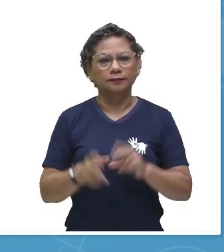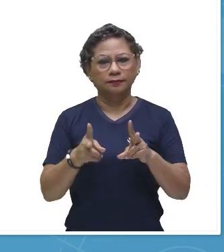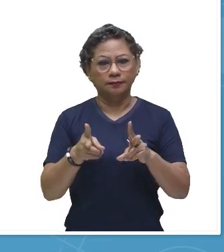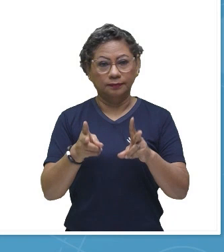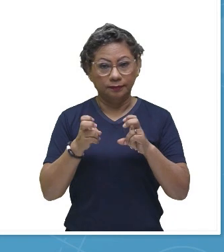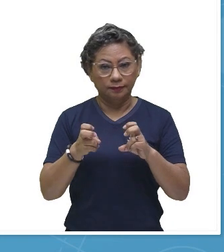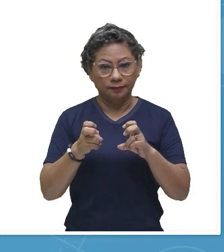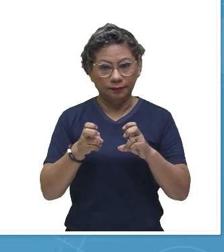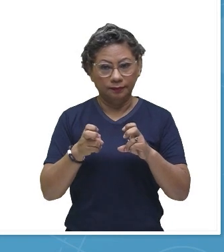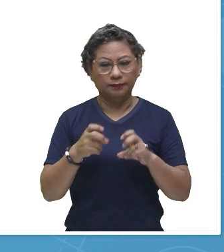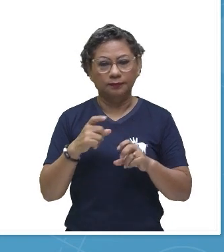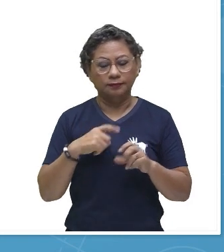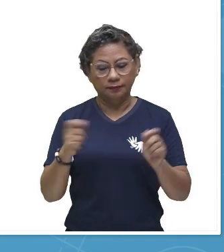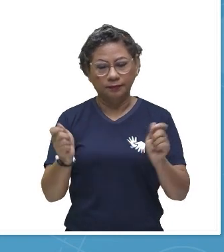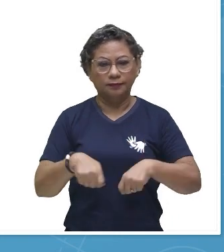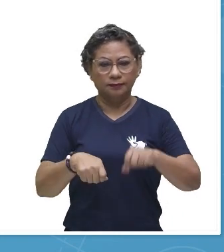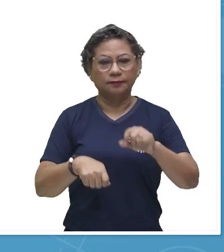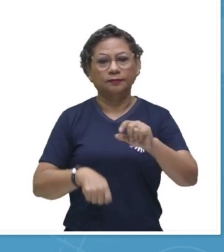graus.